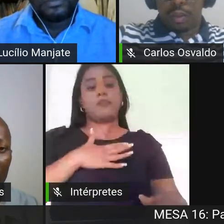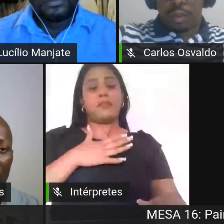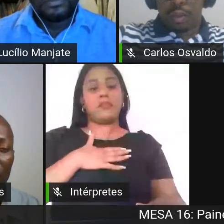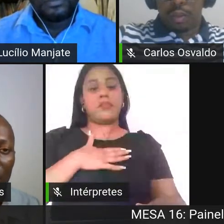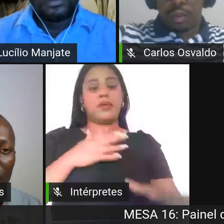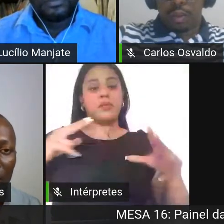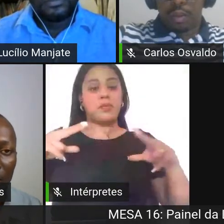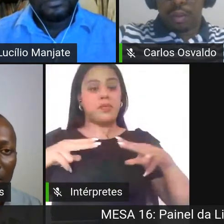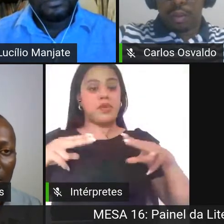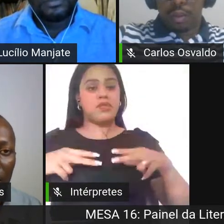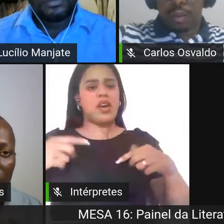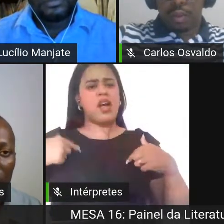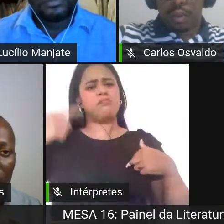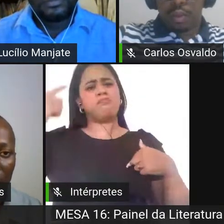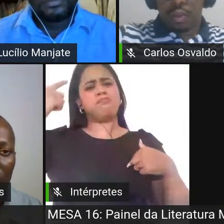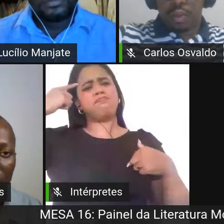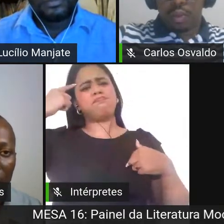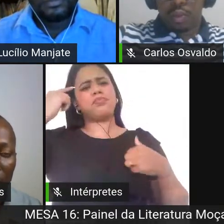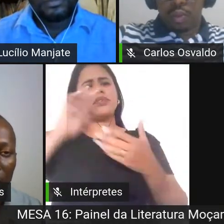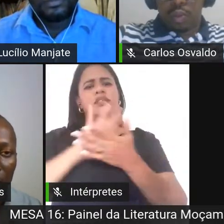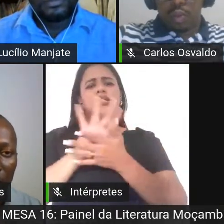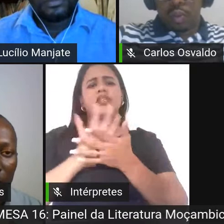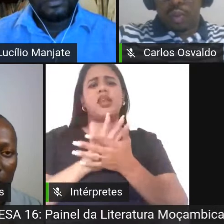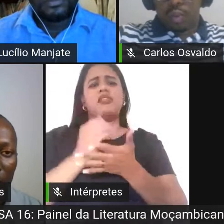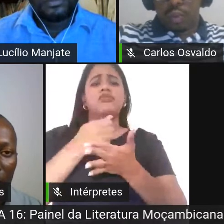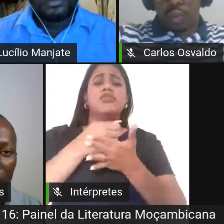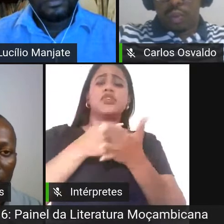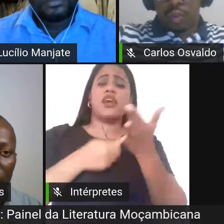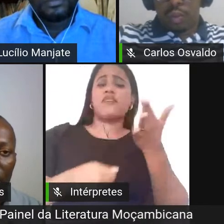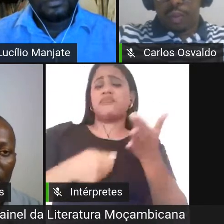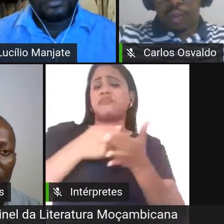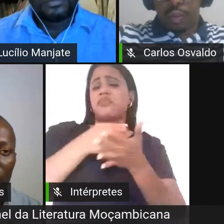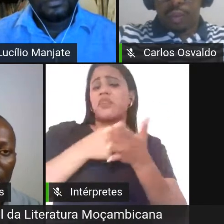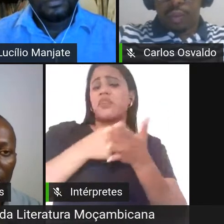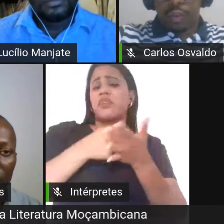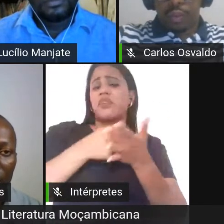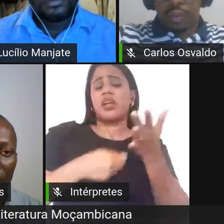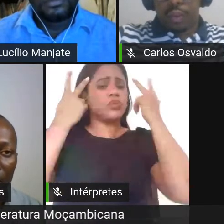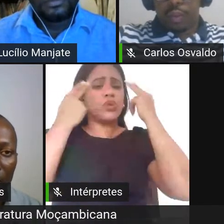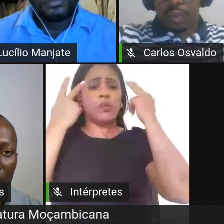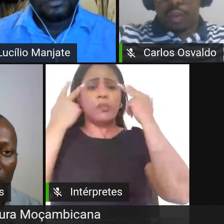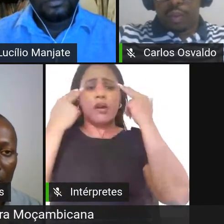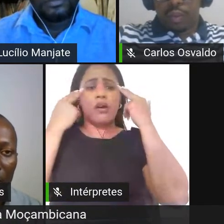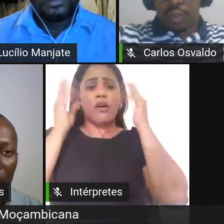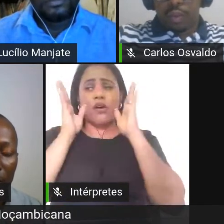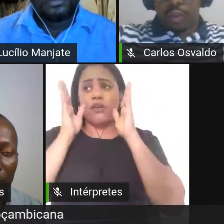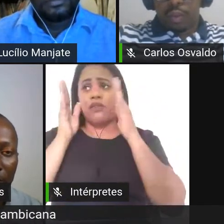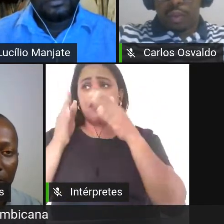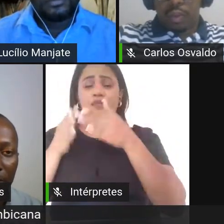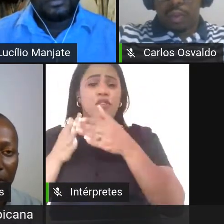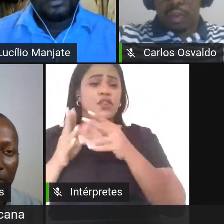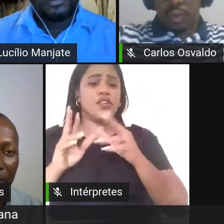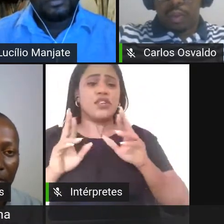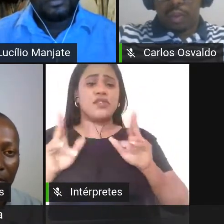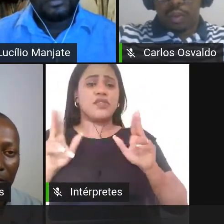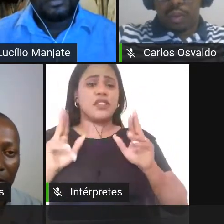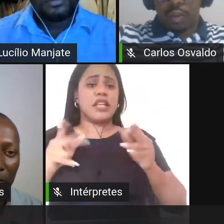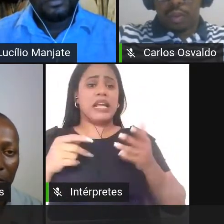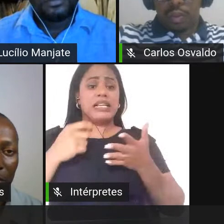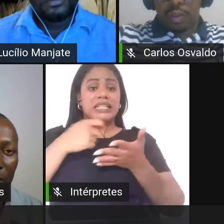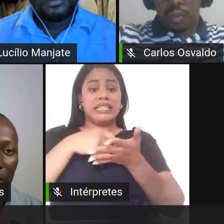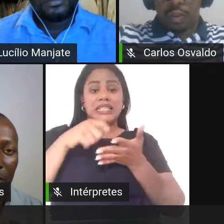pensar muito nisso. Não tenho esse foco, não tenho uma escrita engajada,